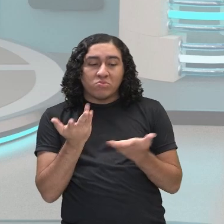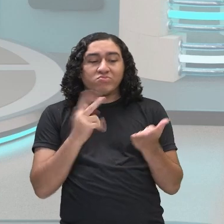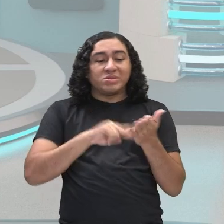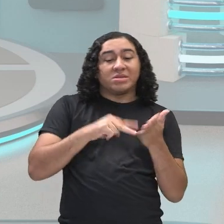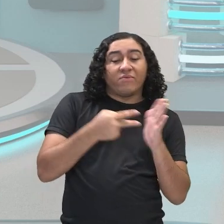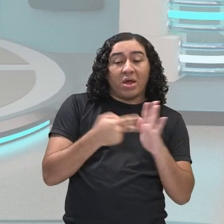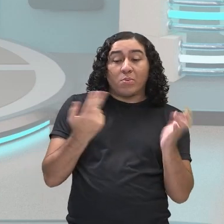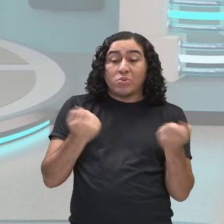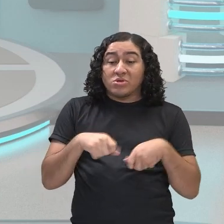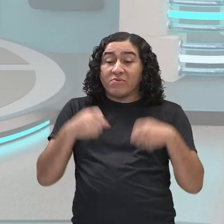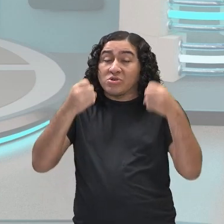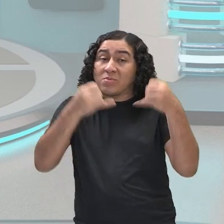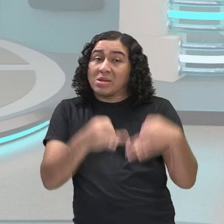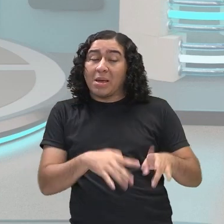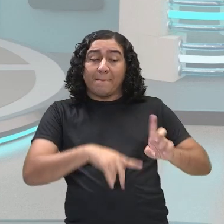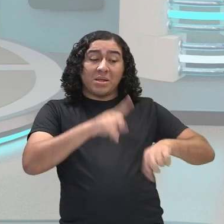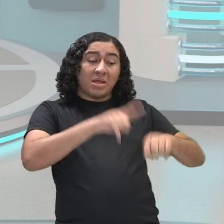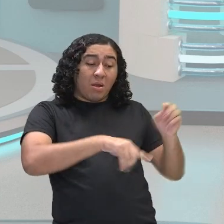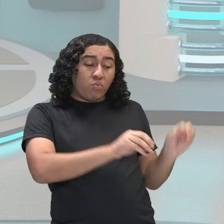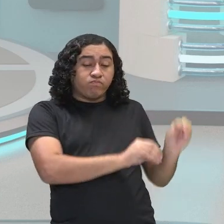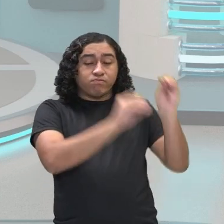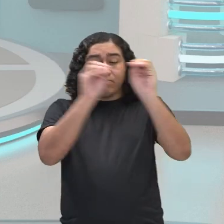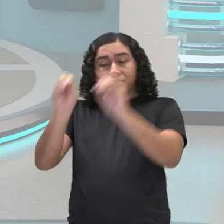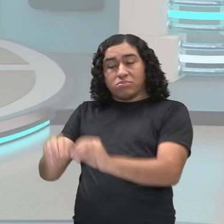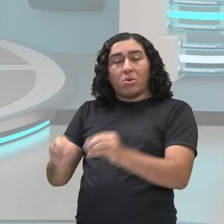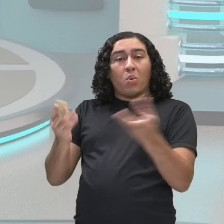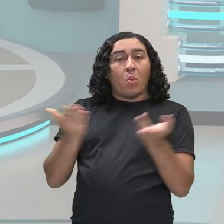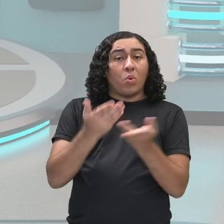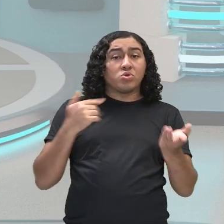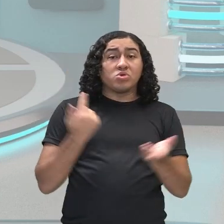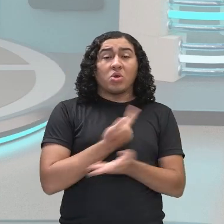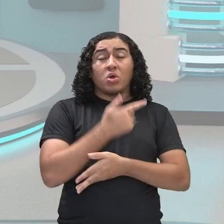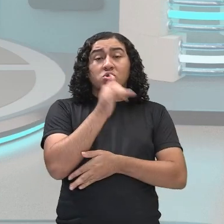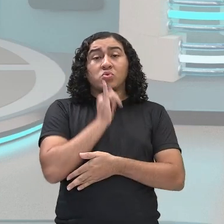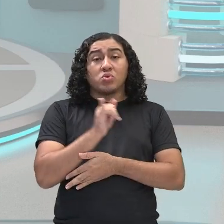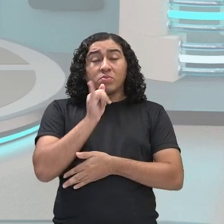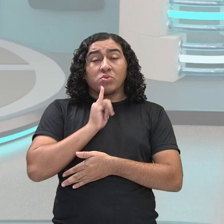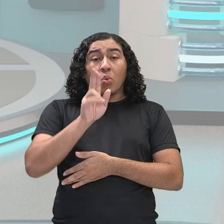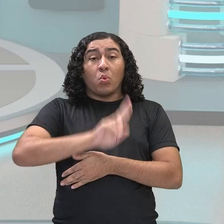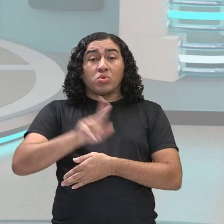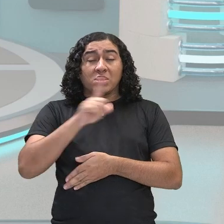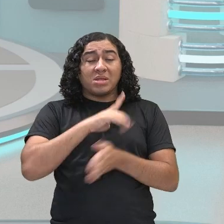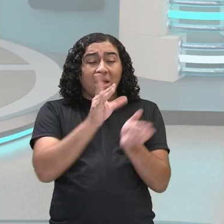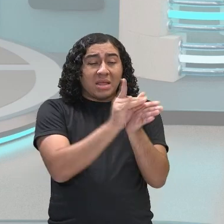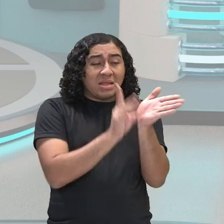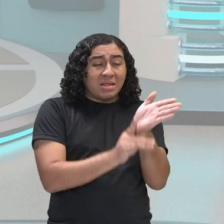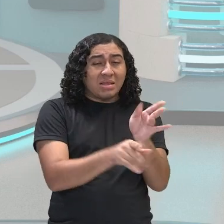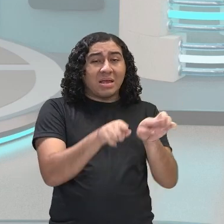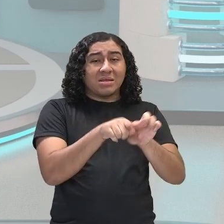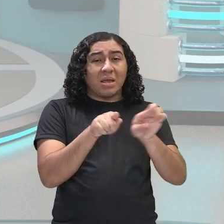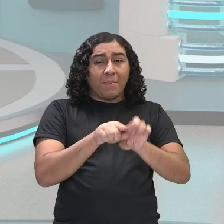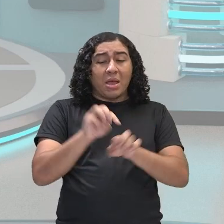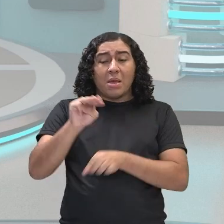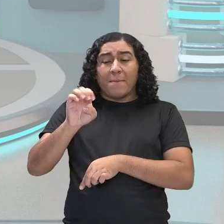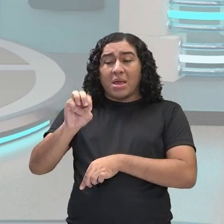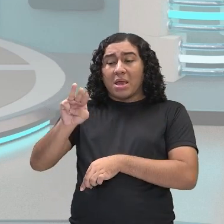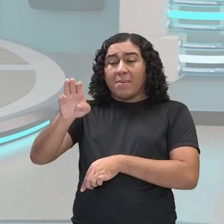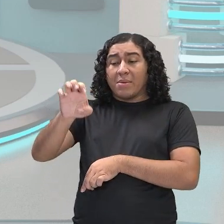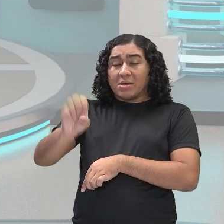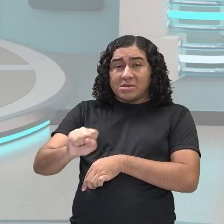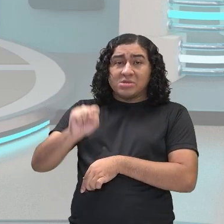aquilo. Hoje mesmo nós utilizamos as figurinhas, os memes, emojis, né?